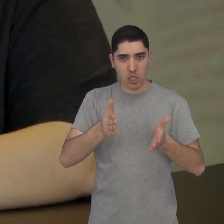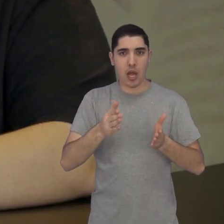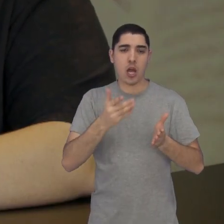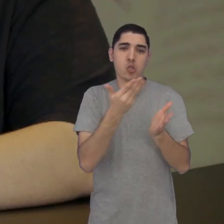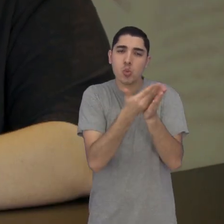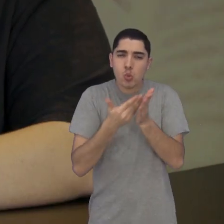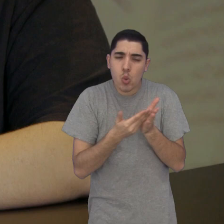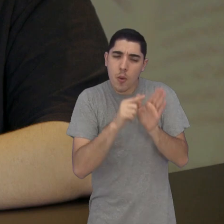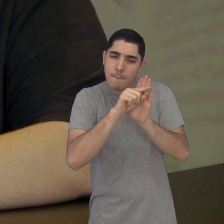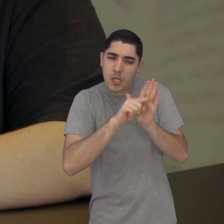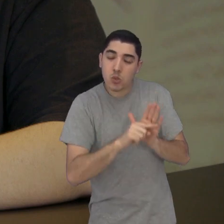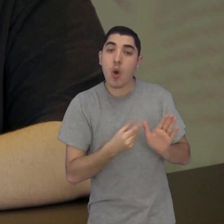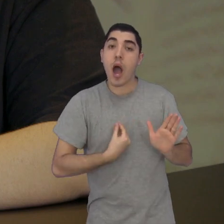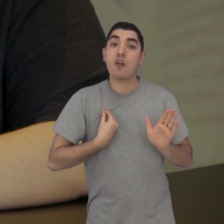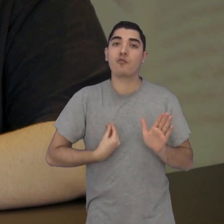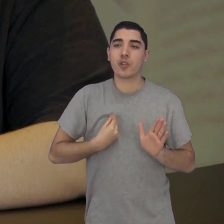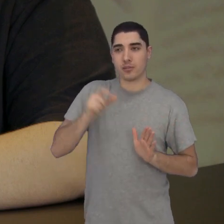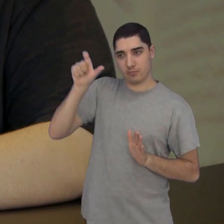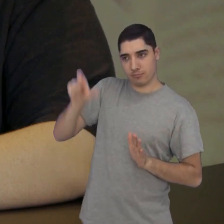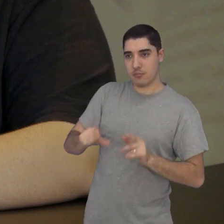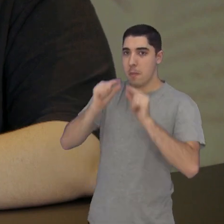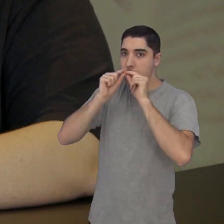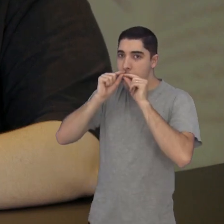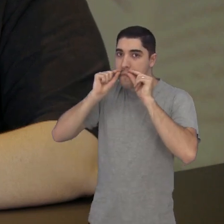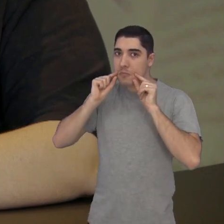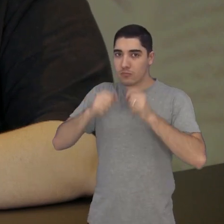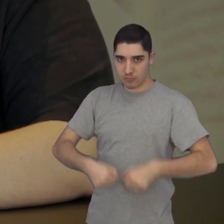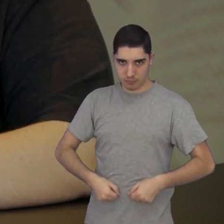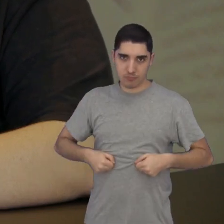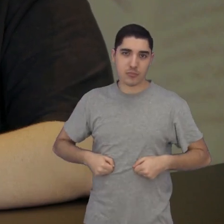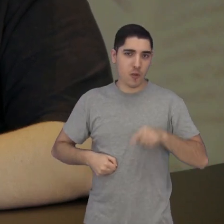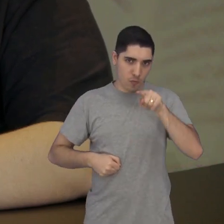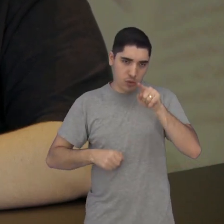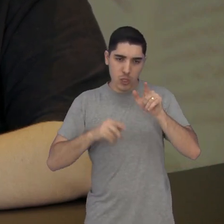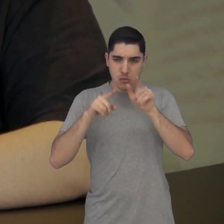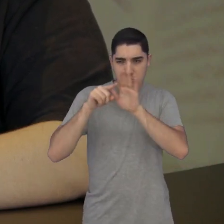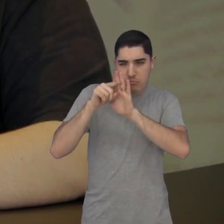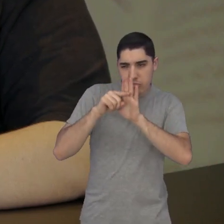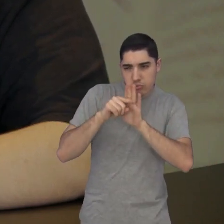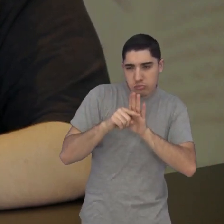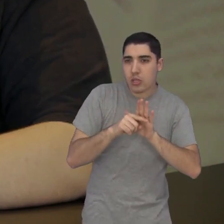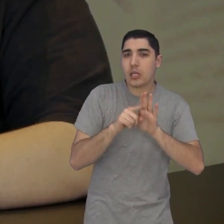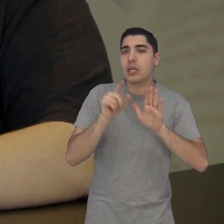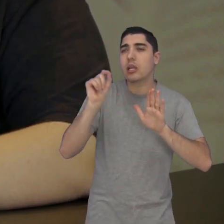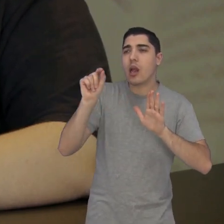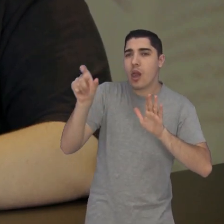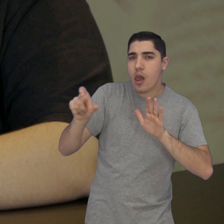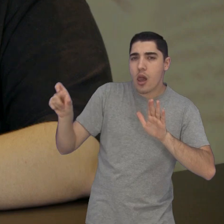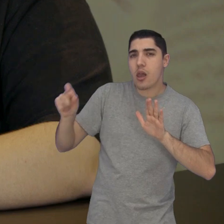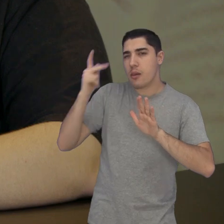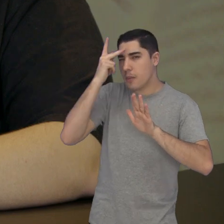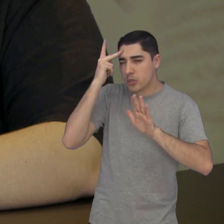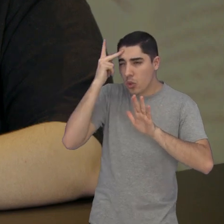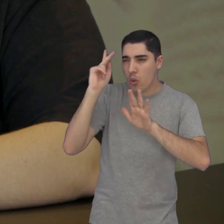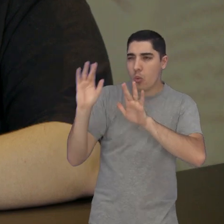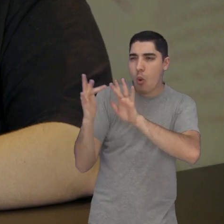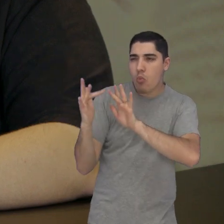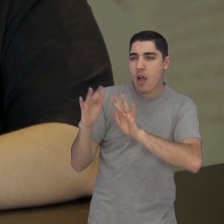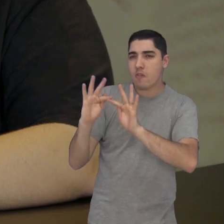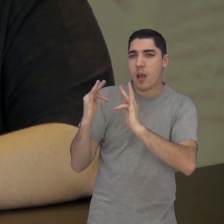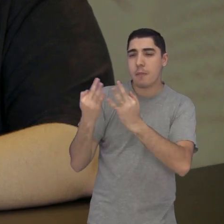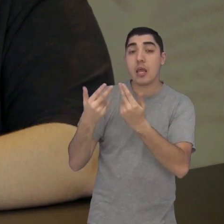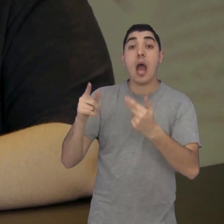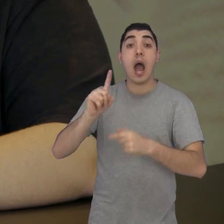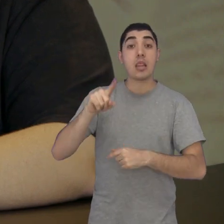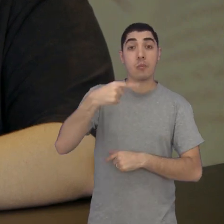estudou a história do cara, fez uma pesquisa da vida dele, com pessoas próximas, enfim. A partir de então,